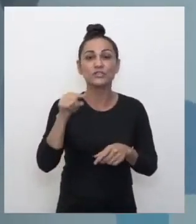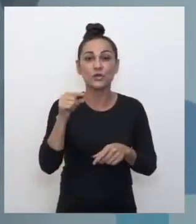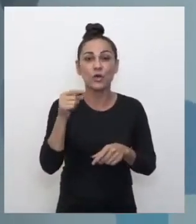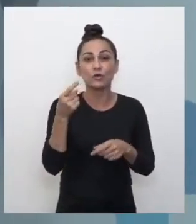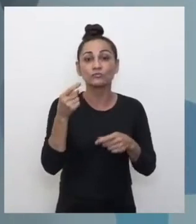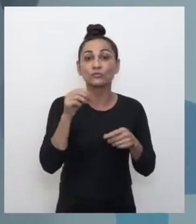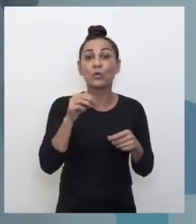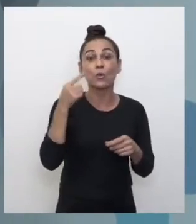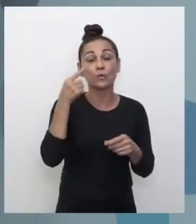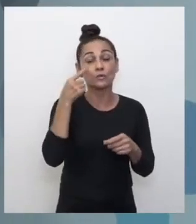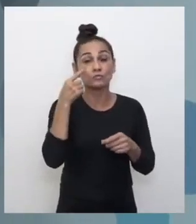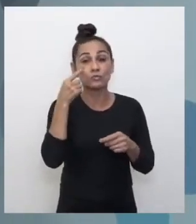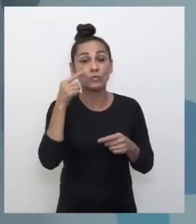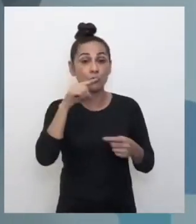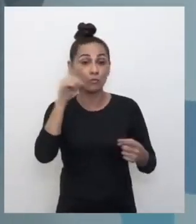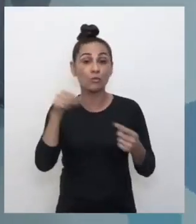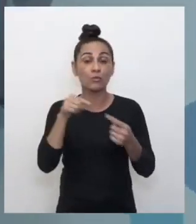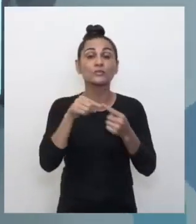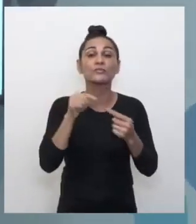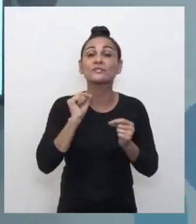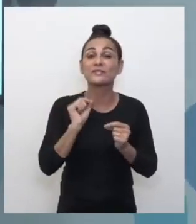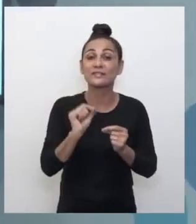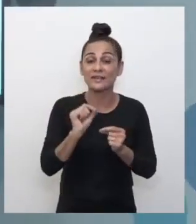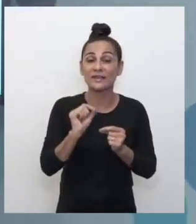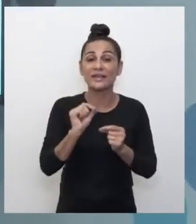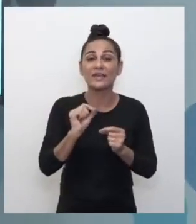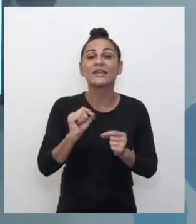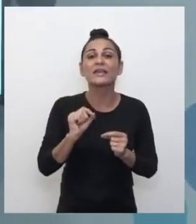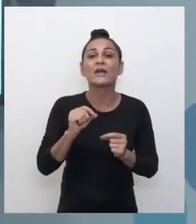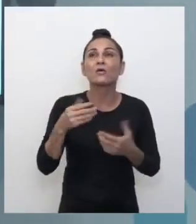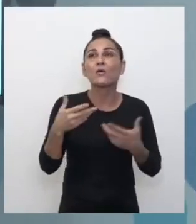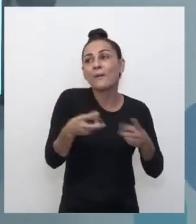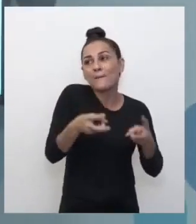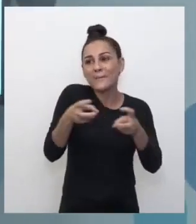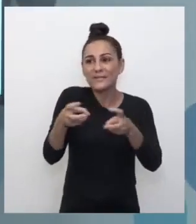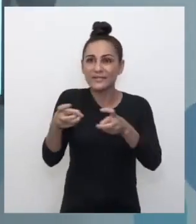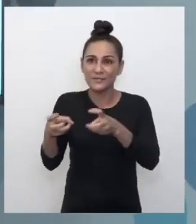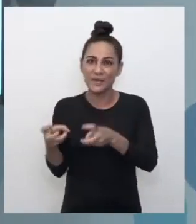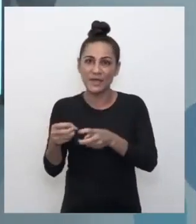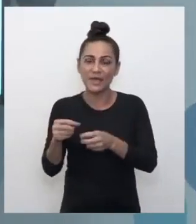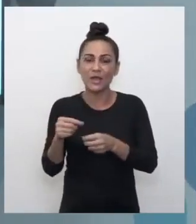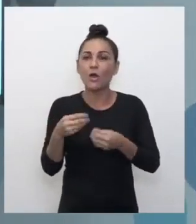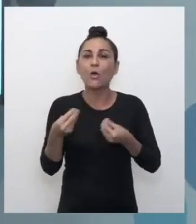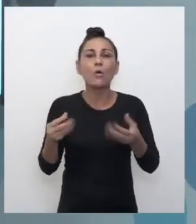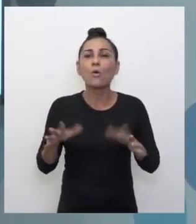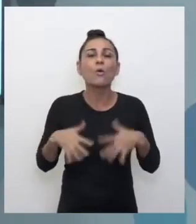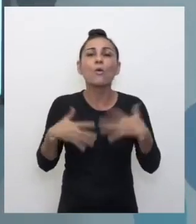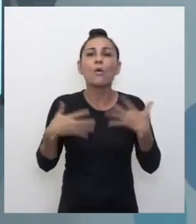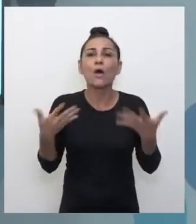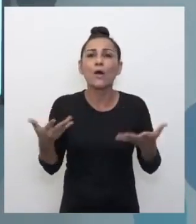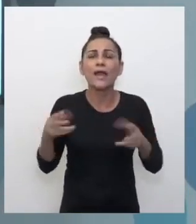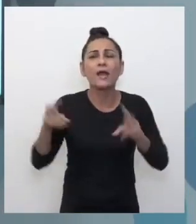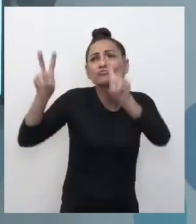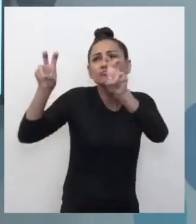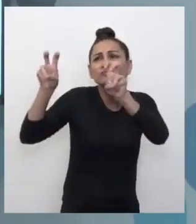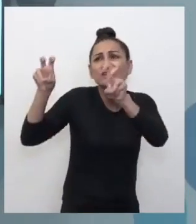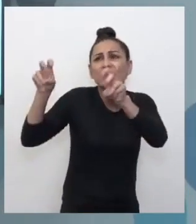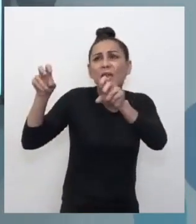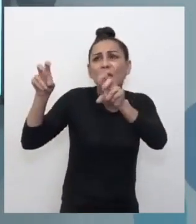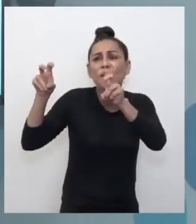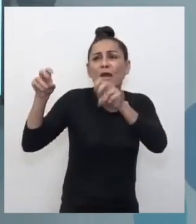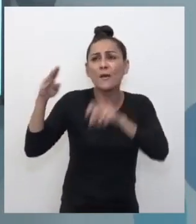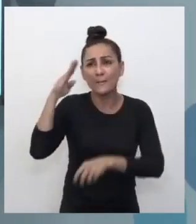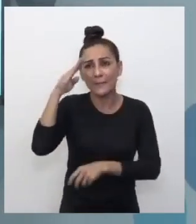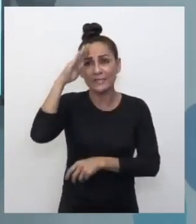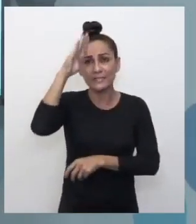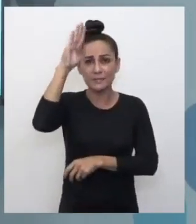outros gestos e de eu conseguir perceber qual é o motivo, qual é o tema central daquela